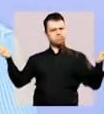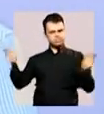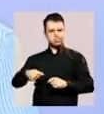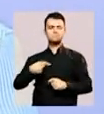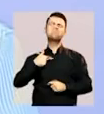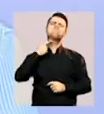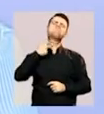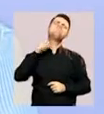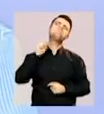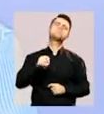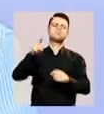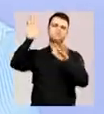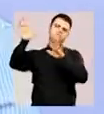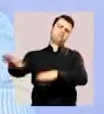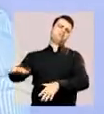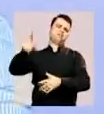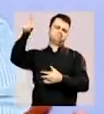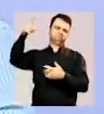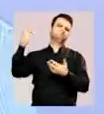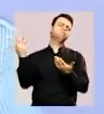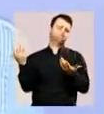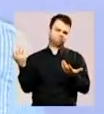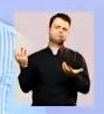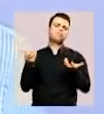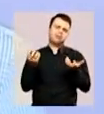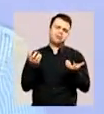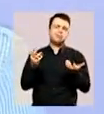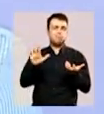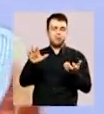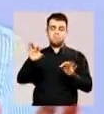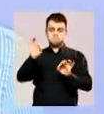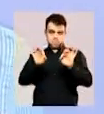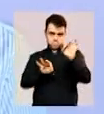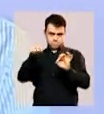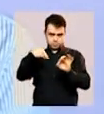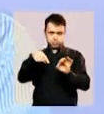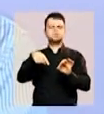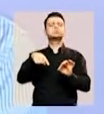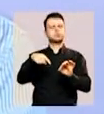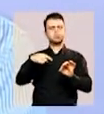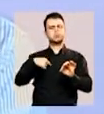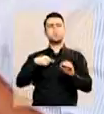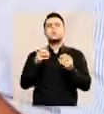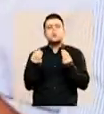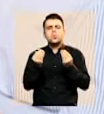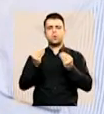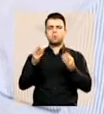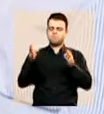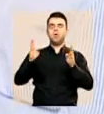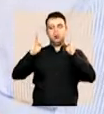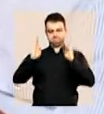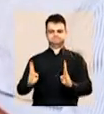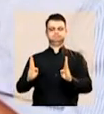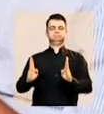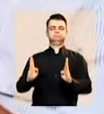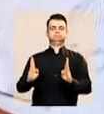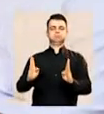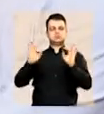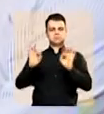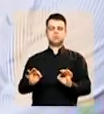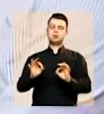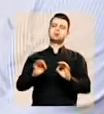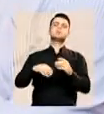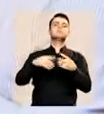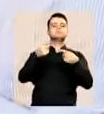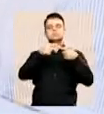mais tempo, né, mas o projeto em si, ele já é estruturado para esse período. Para esse período, de 6 a